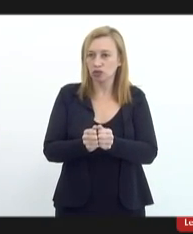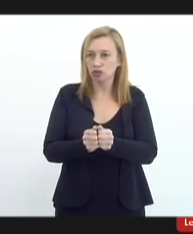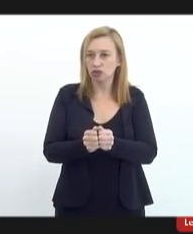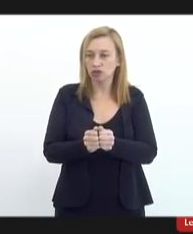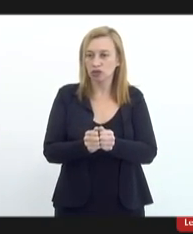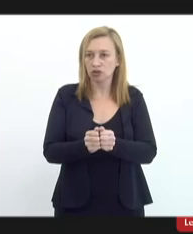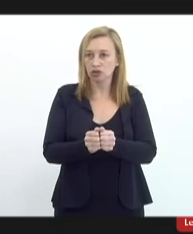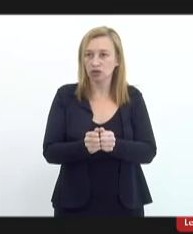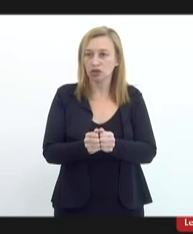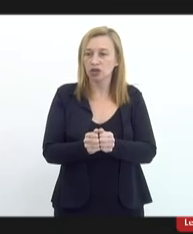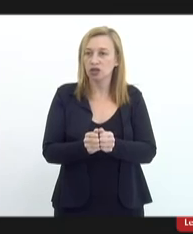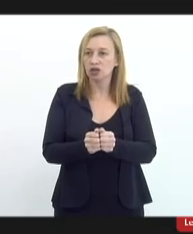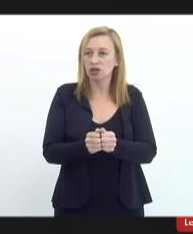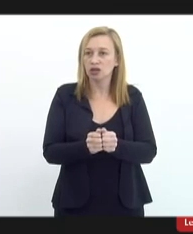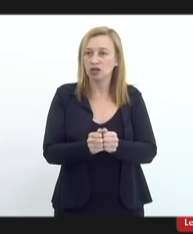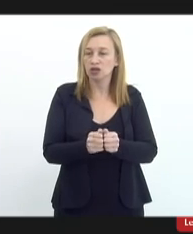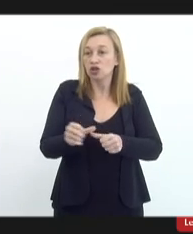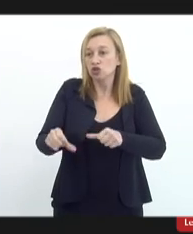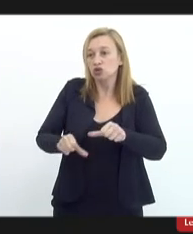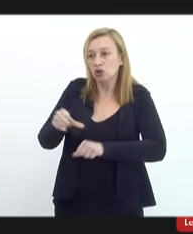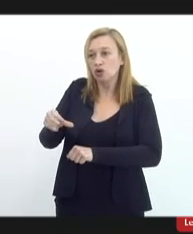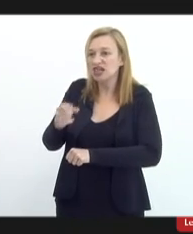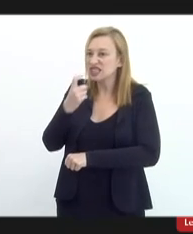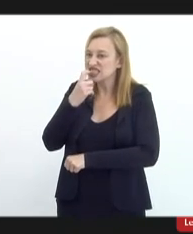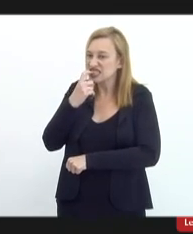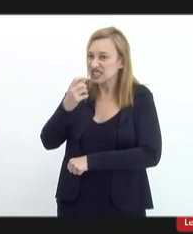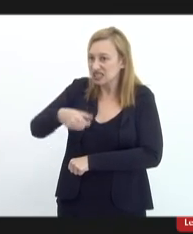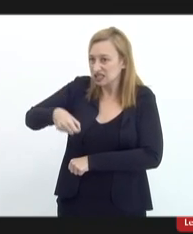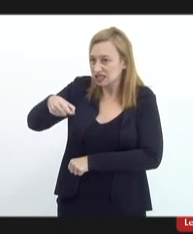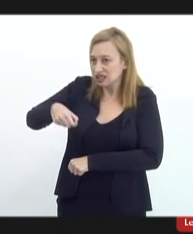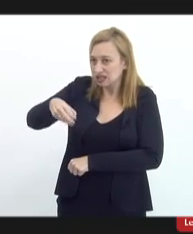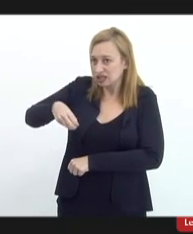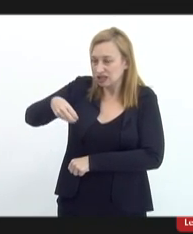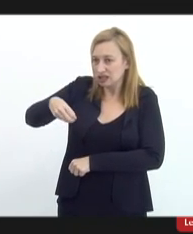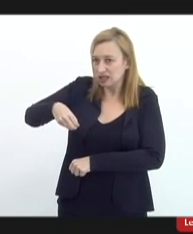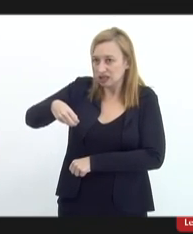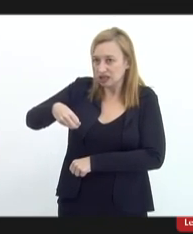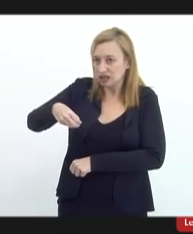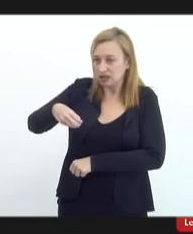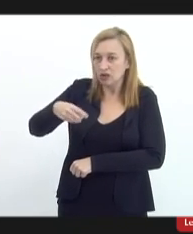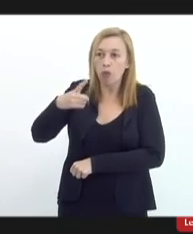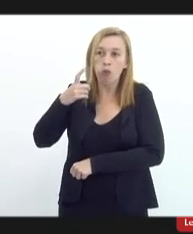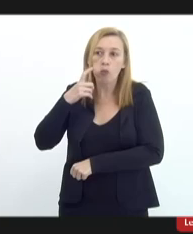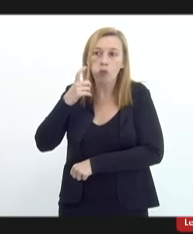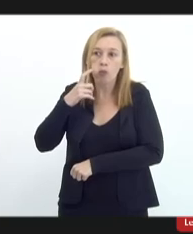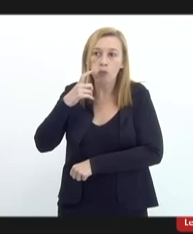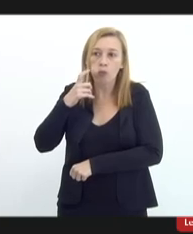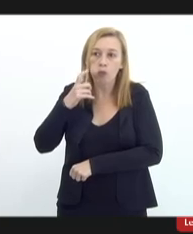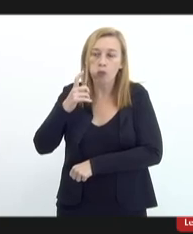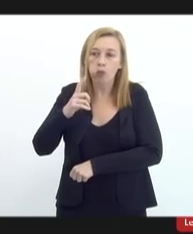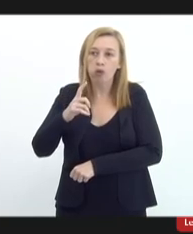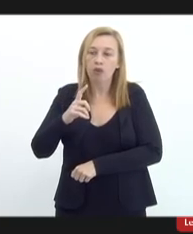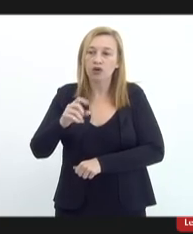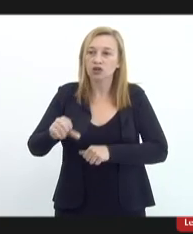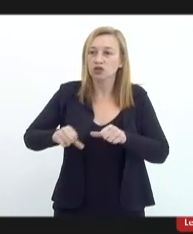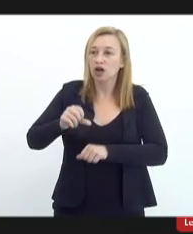propõem às crianças trocar os saquinhos que têm imagem Códigos de Damião por saquinhos sem qualquer imagem,